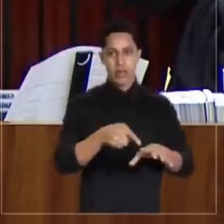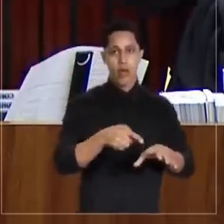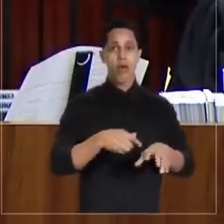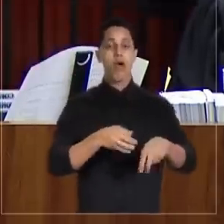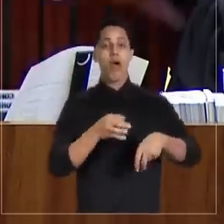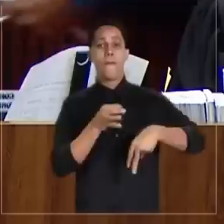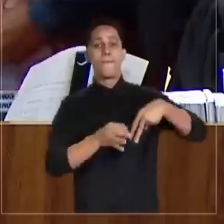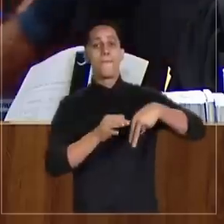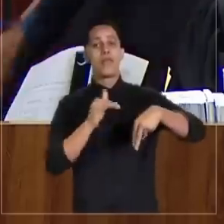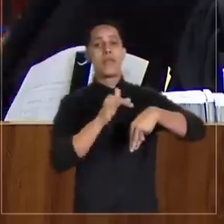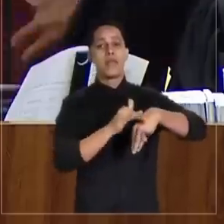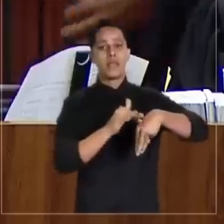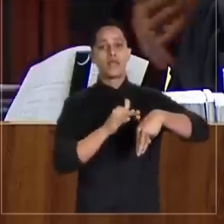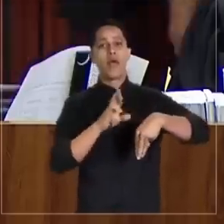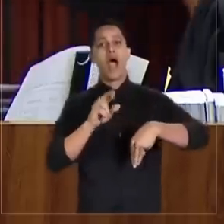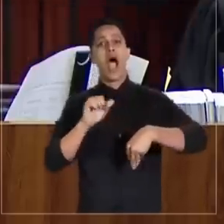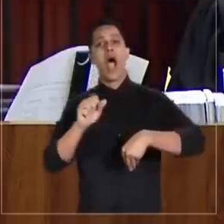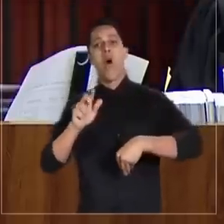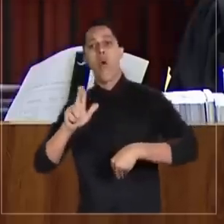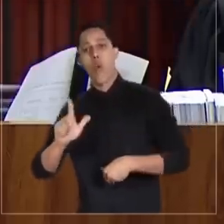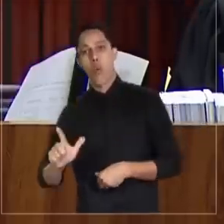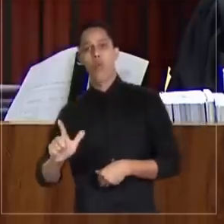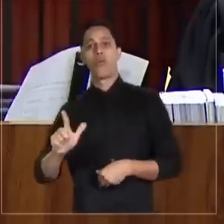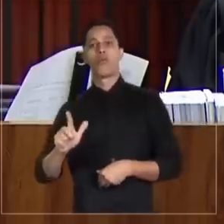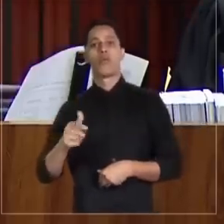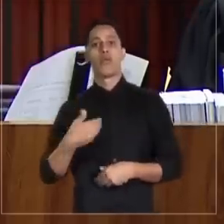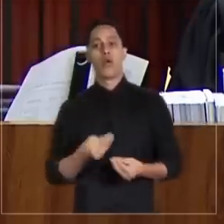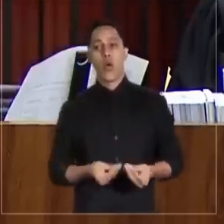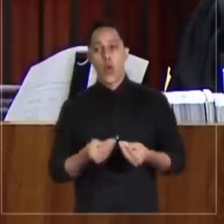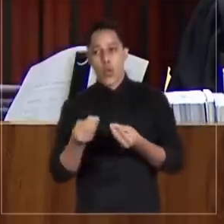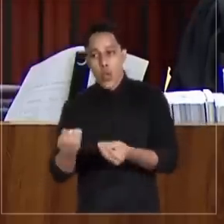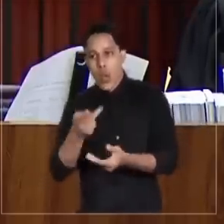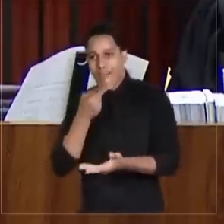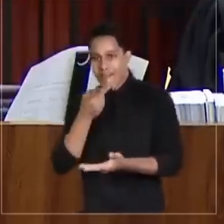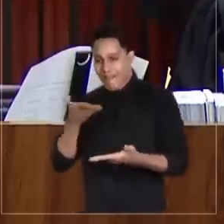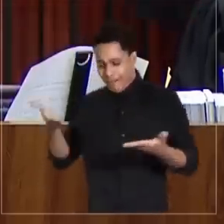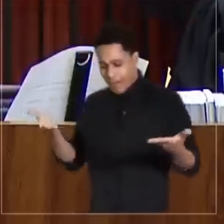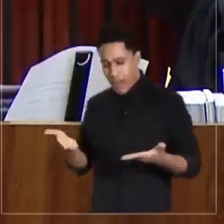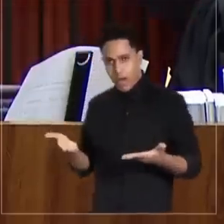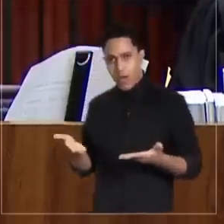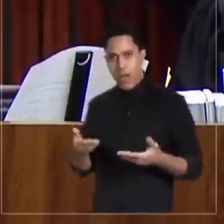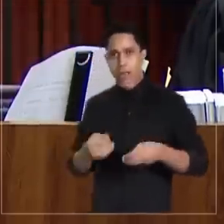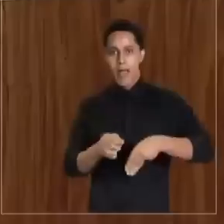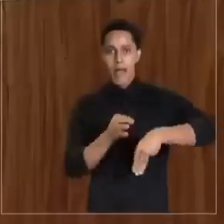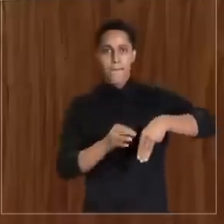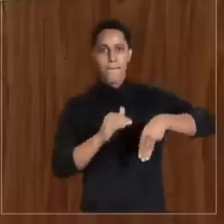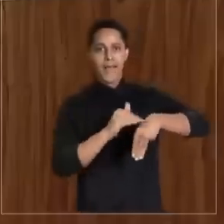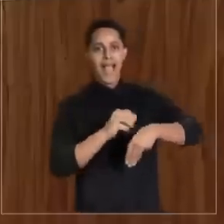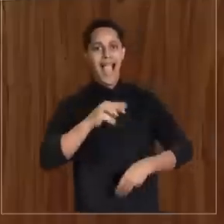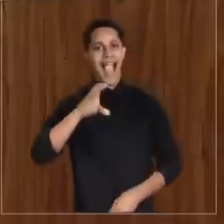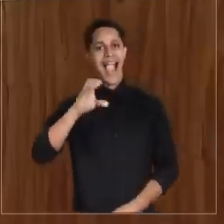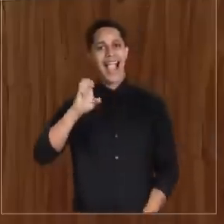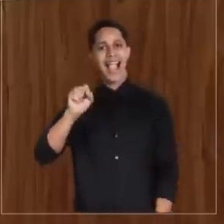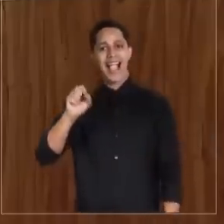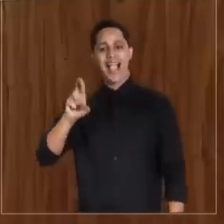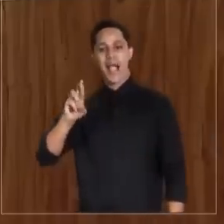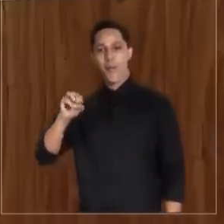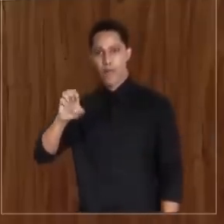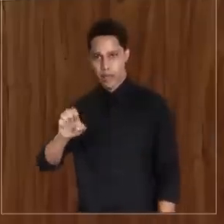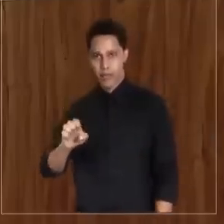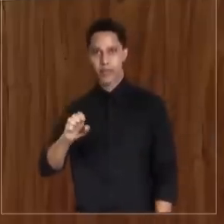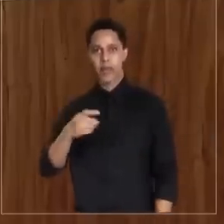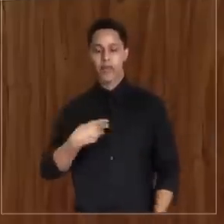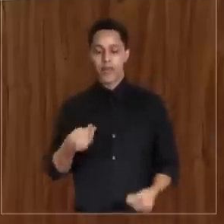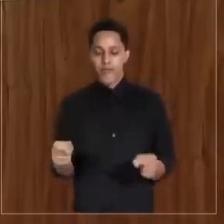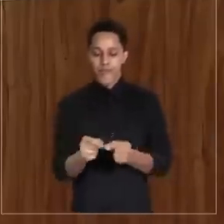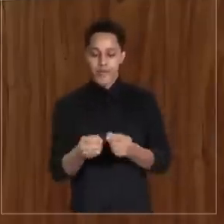Araújo. Eu passo a palavra agora à ministra Carmen Lúcia para proferir seu voto. Senhor presidente